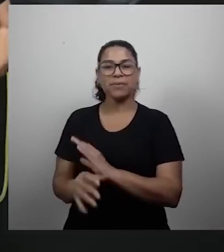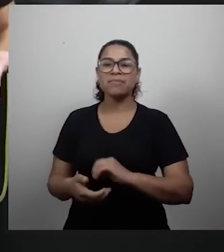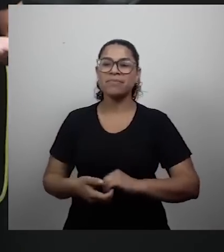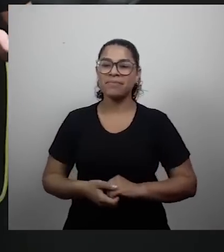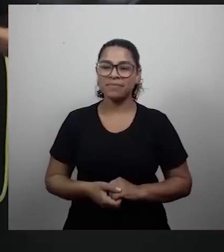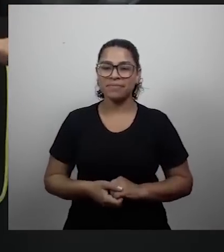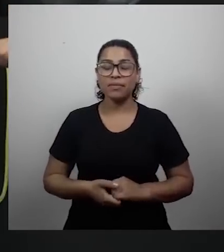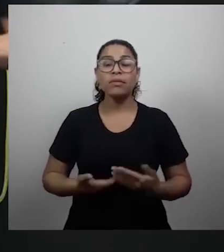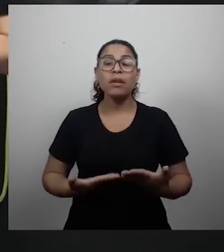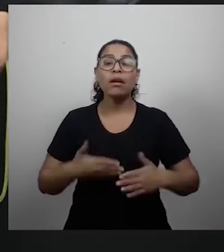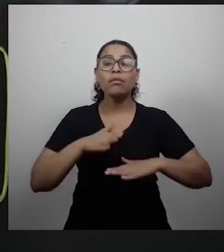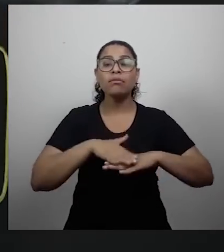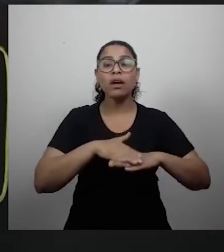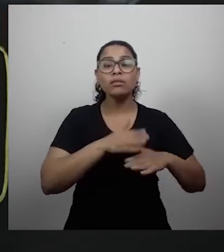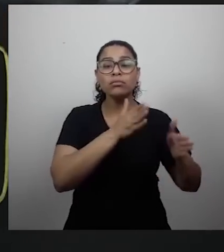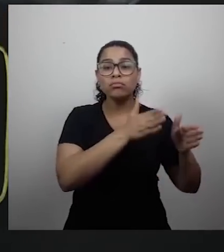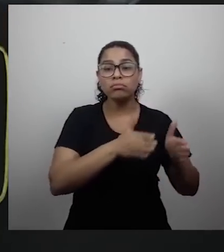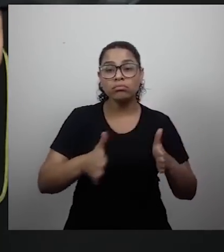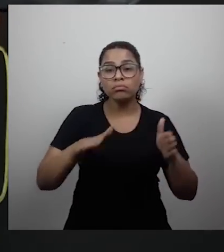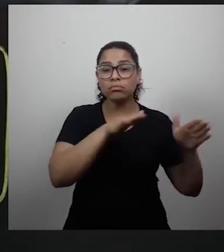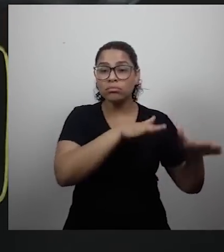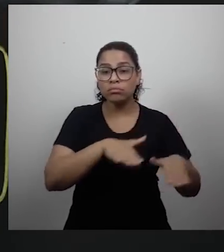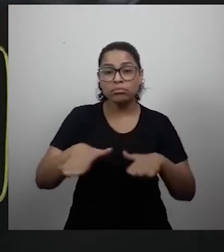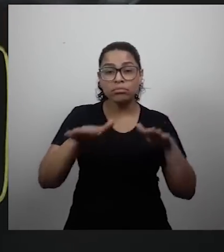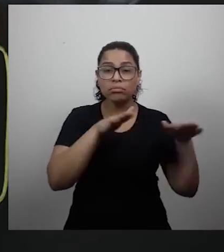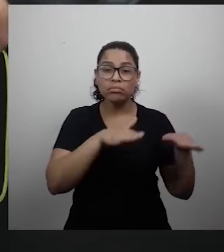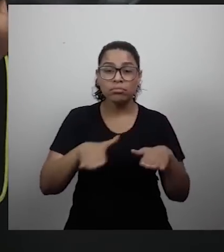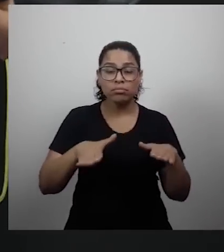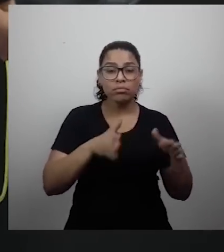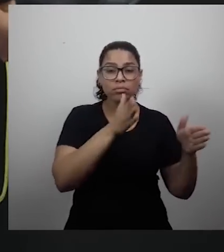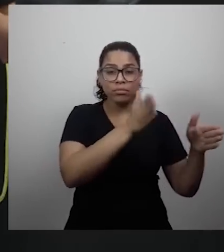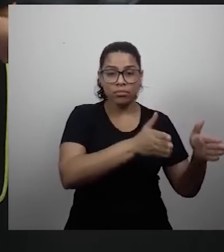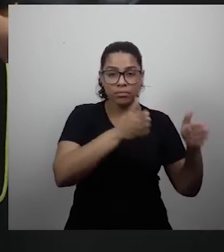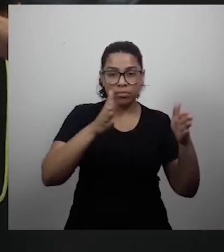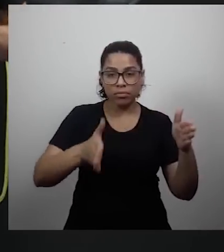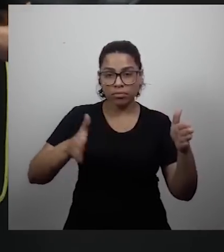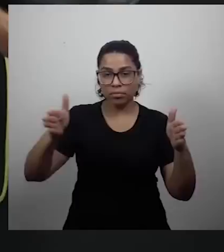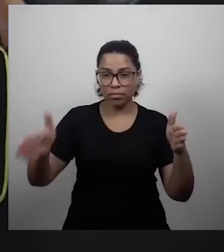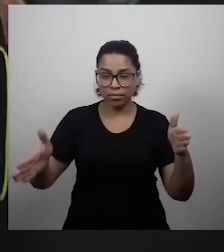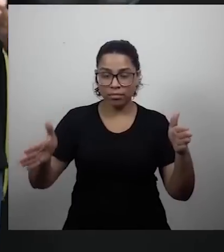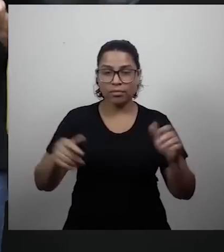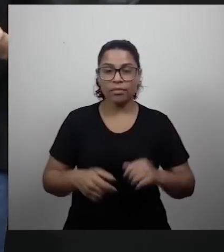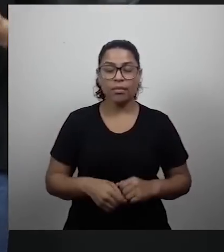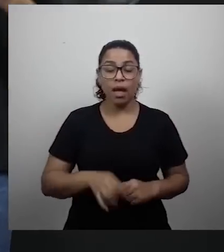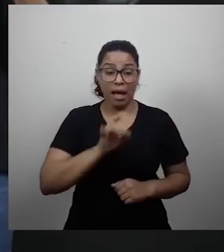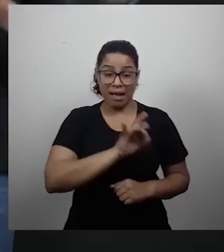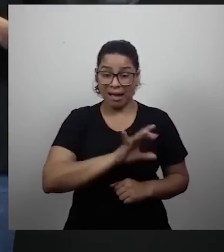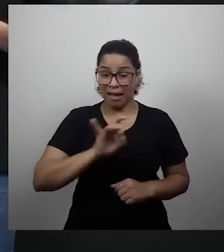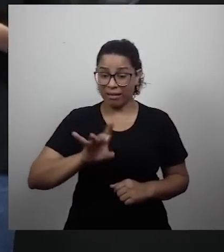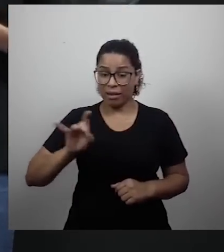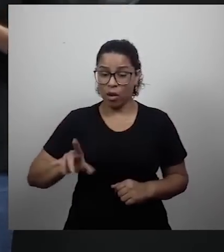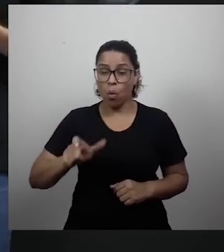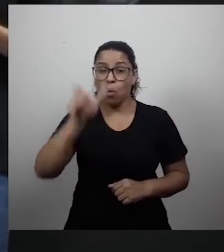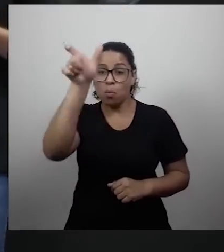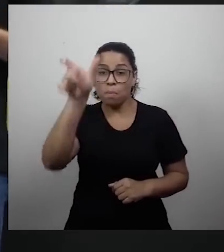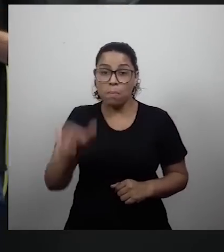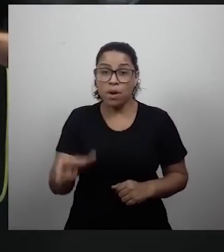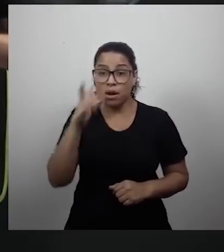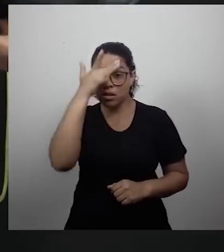feitinho. Para isso ela passa por várias estações, por várias etapas. Em cada etapa, um operário, um funcionário